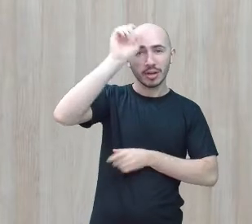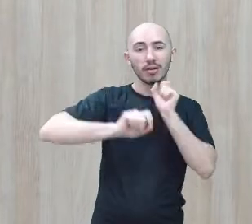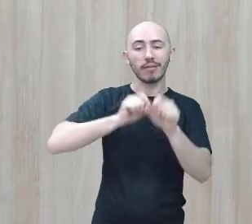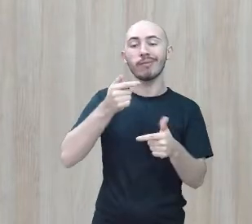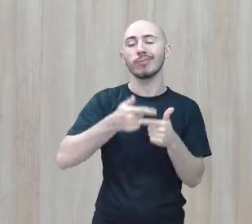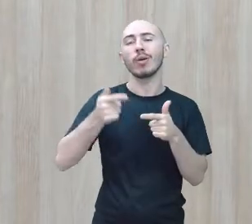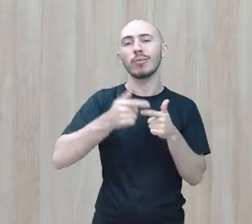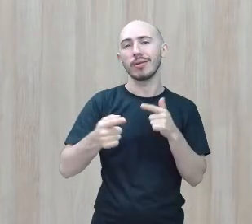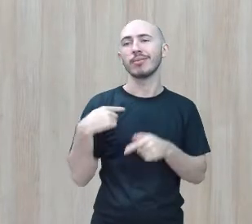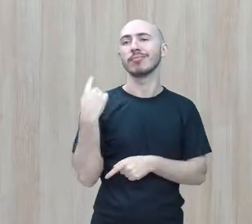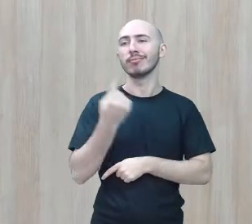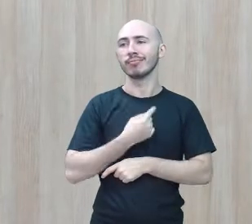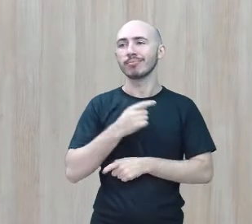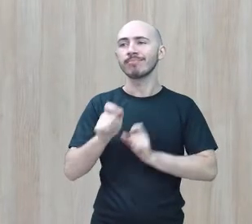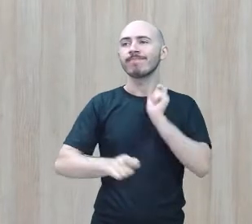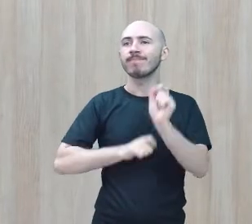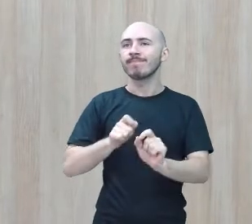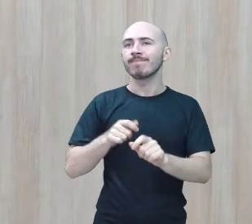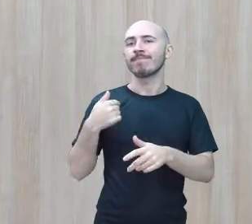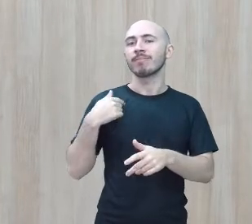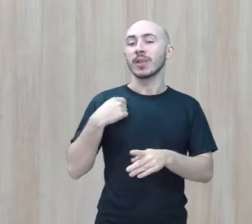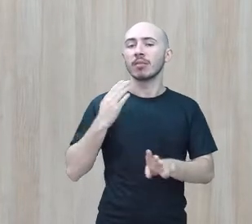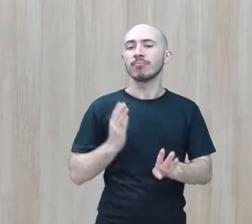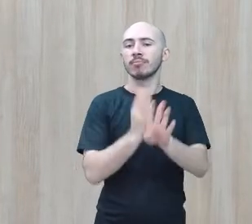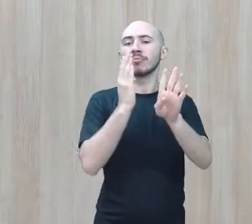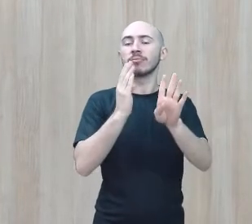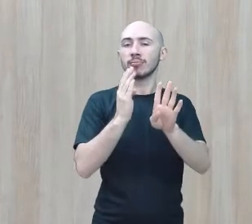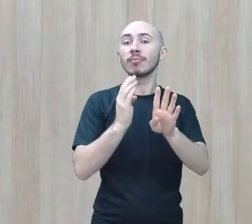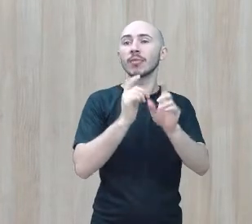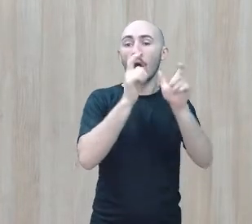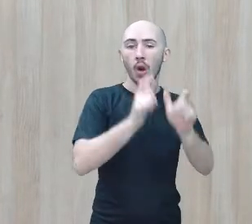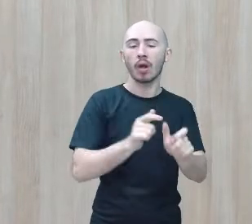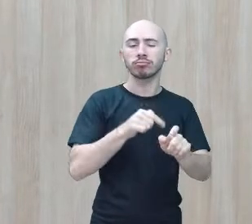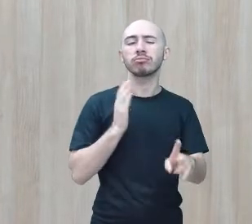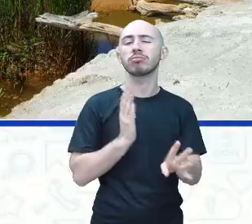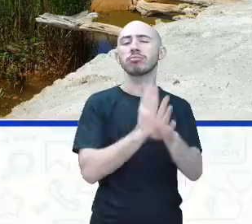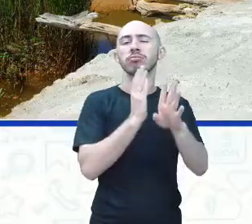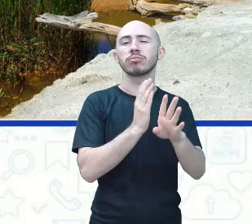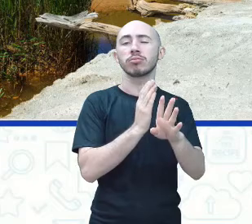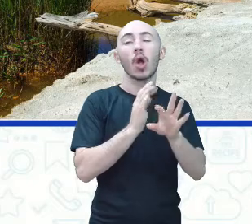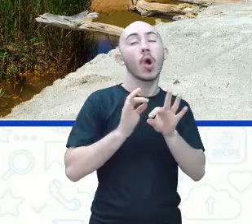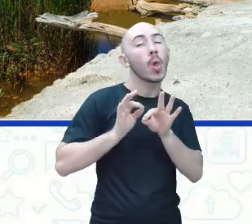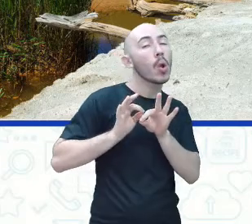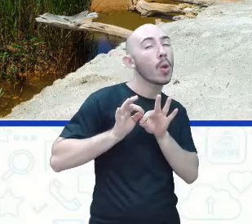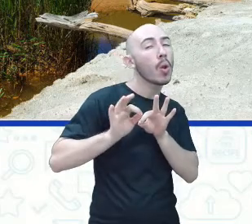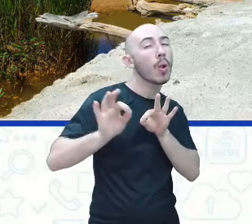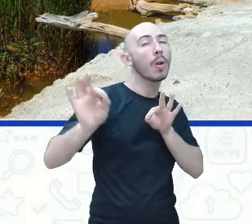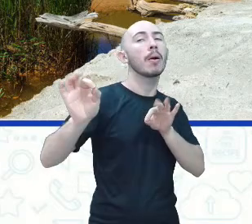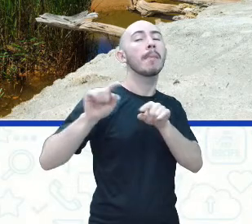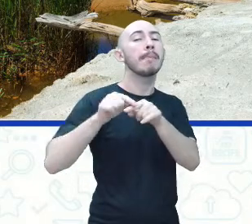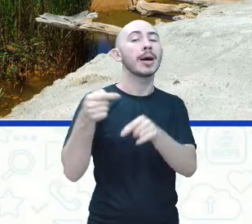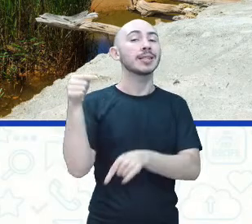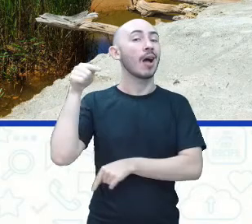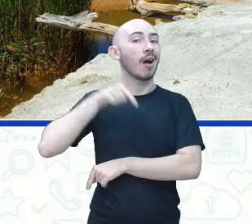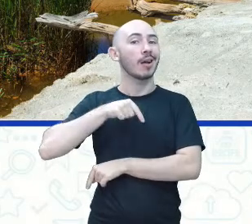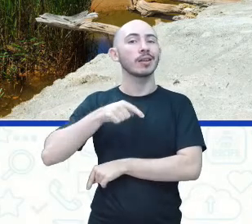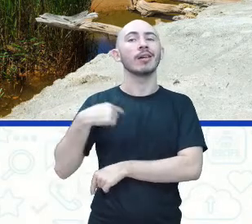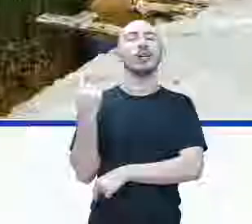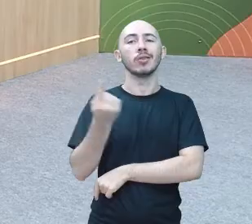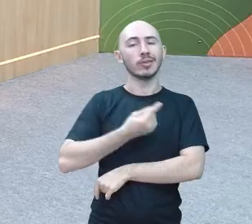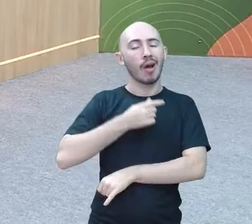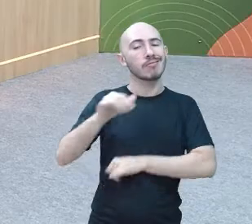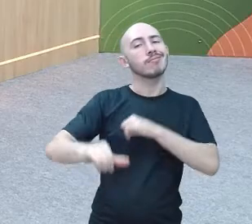posso estar descobrindo, localizando ele bem distante, e nós aqui